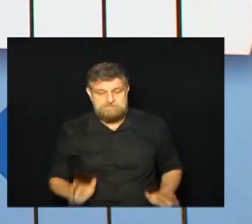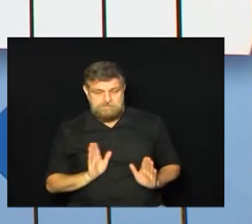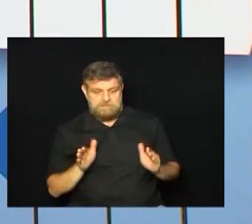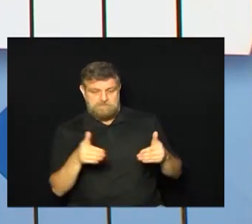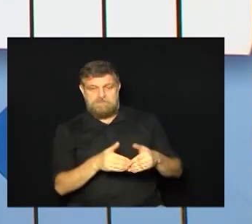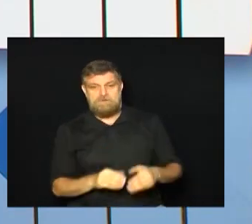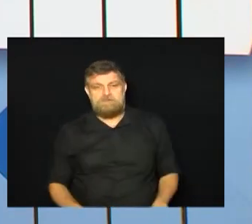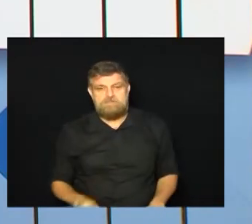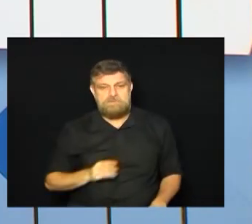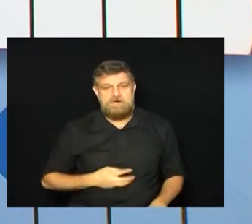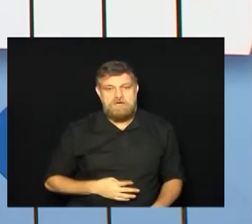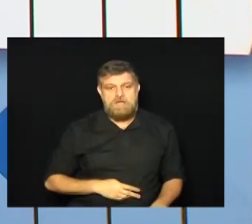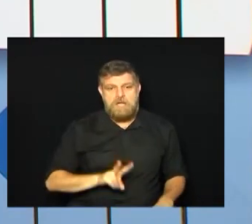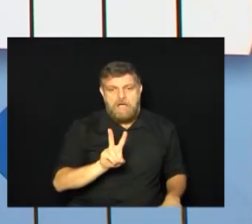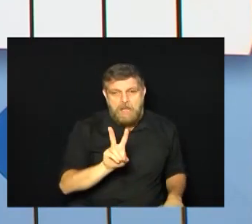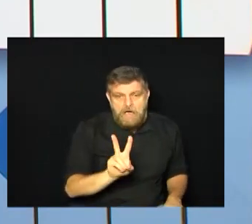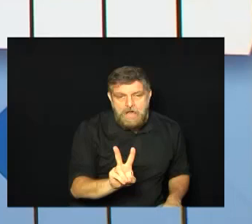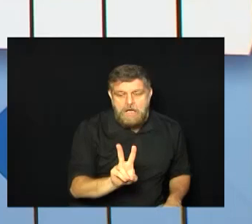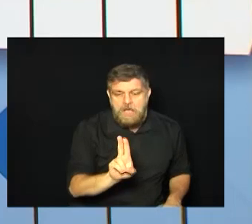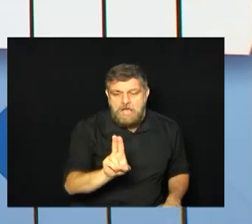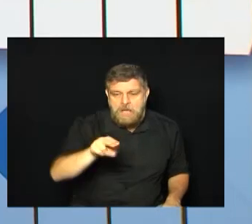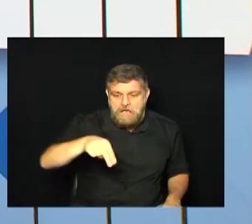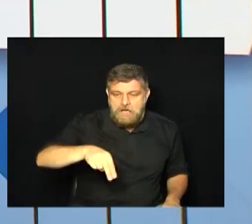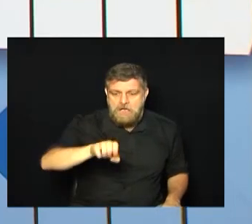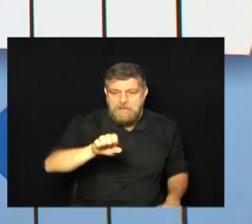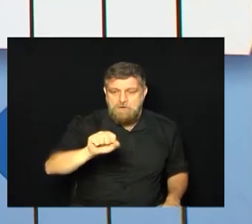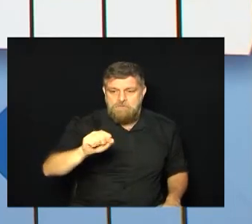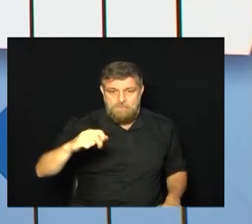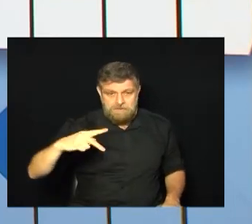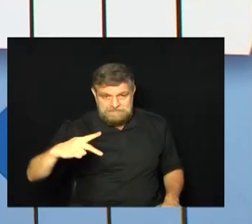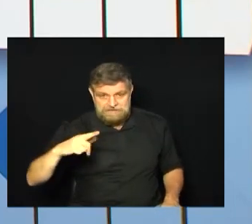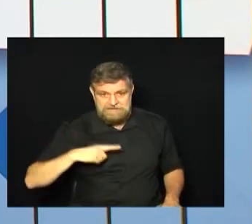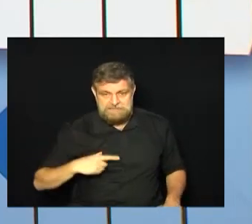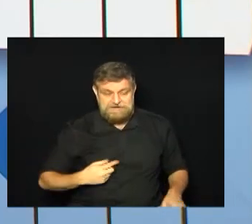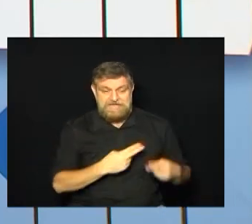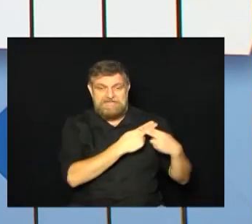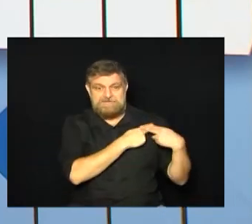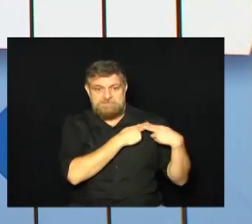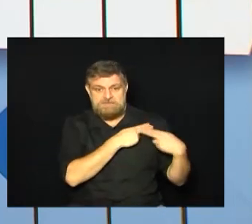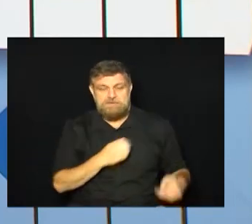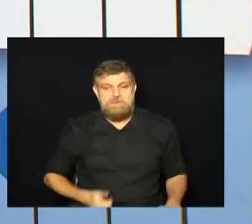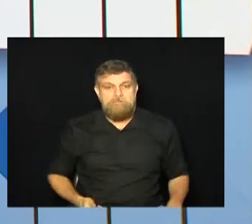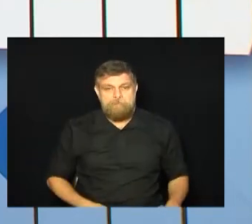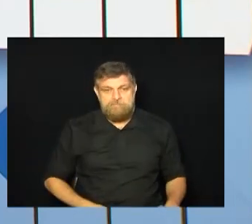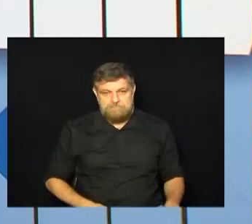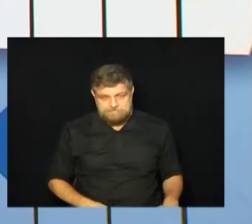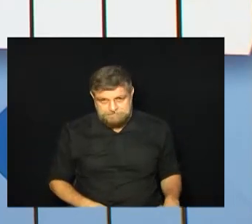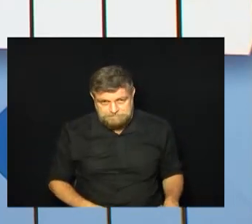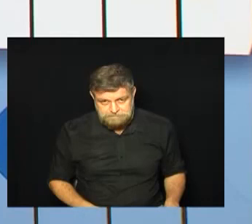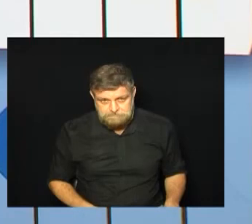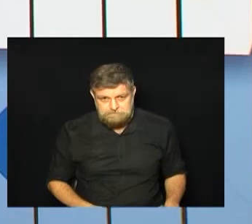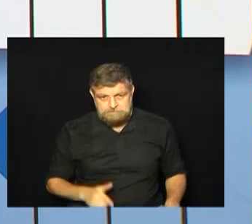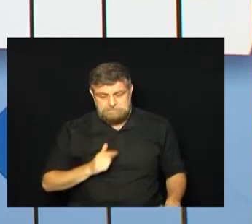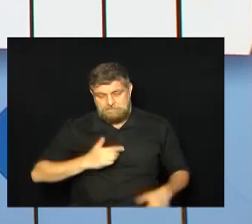pelo portal da VUNESP, que é quem vai realizar o concurso, que é a Fundação para o Vestibular da Universidade Estadual Paulista. As